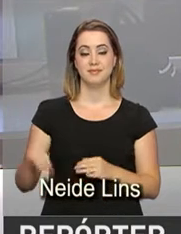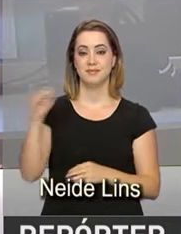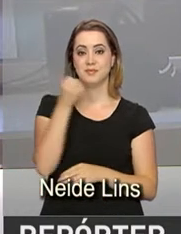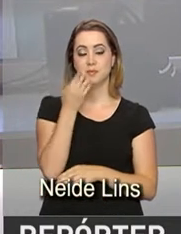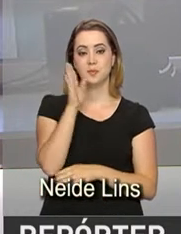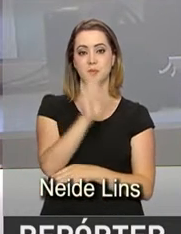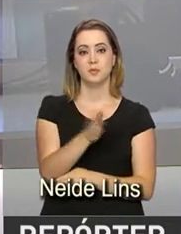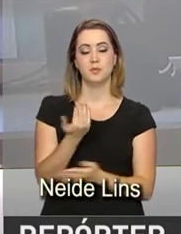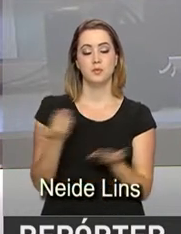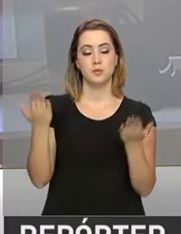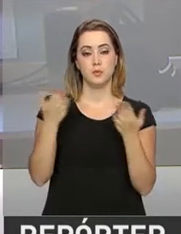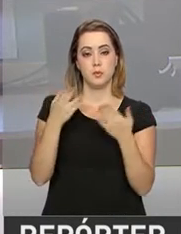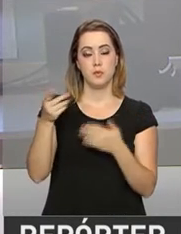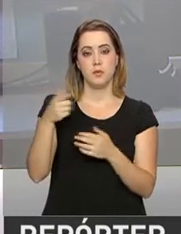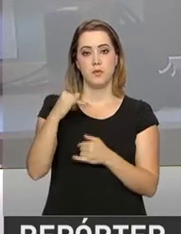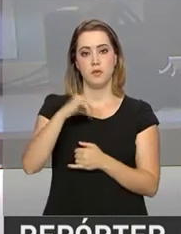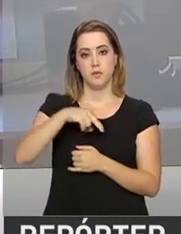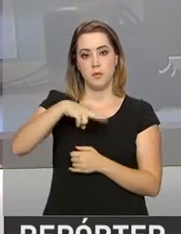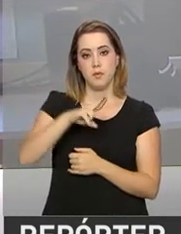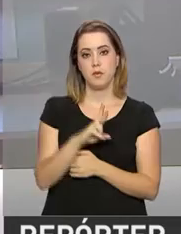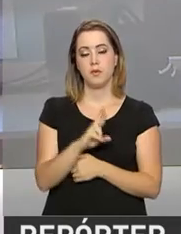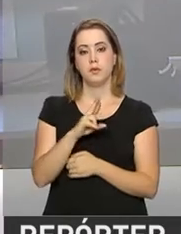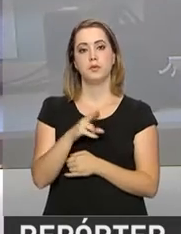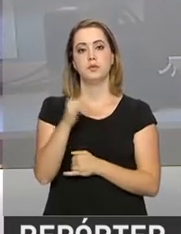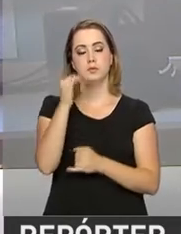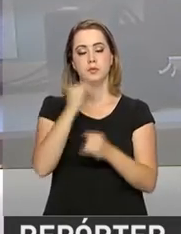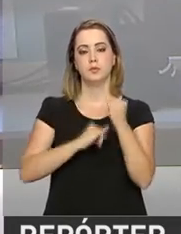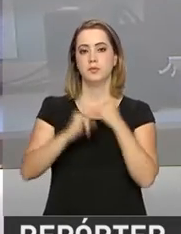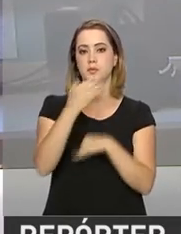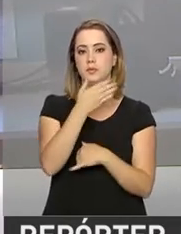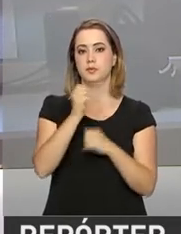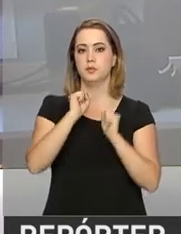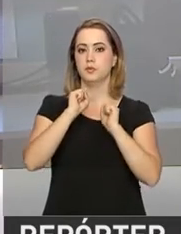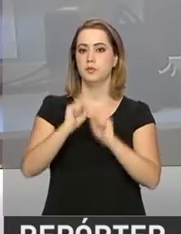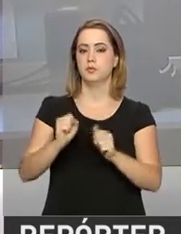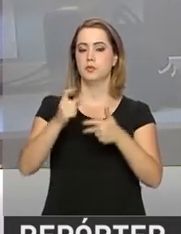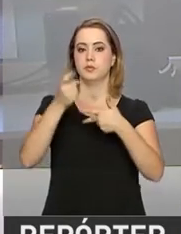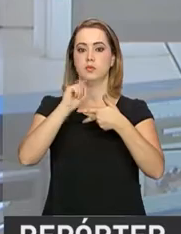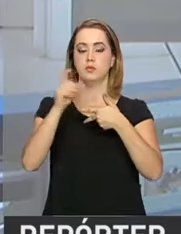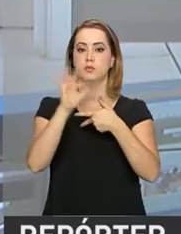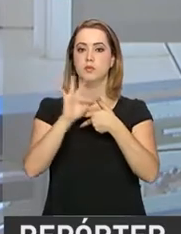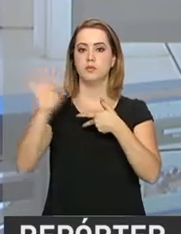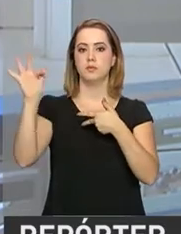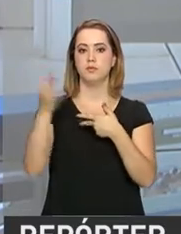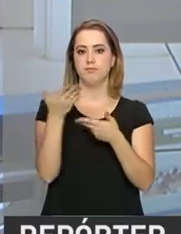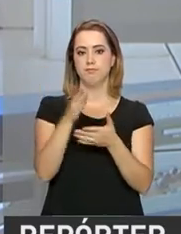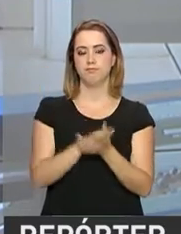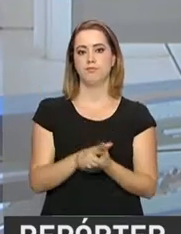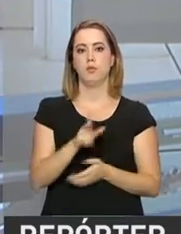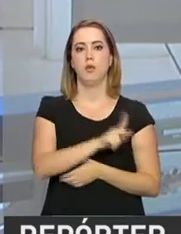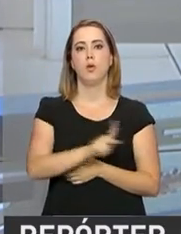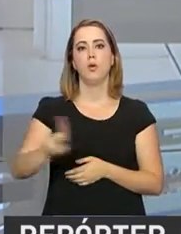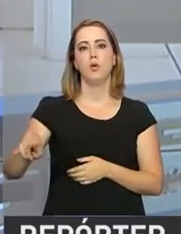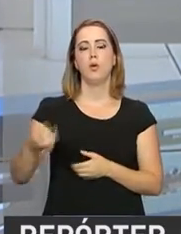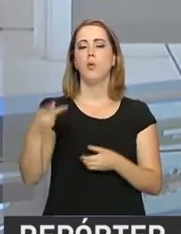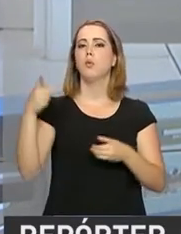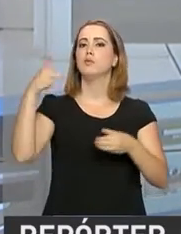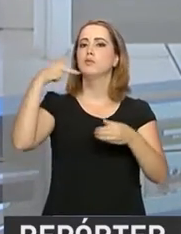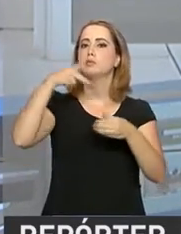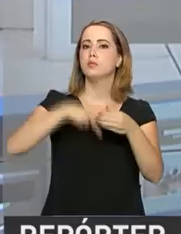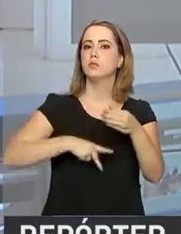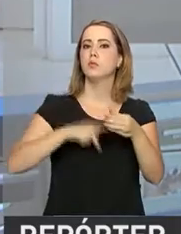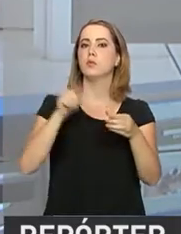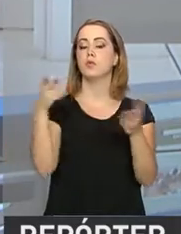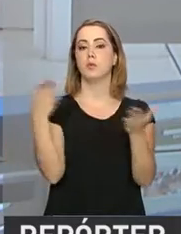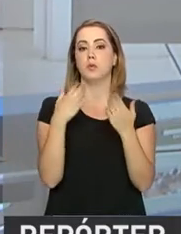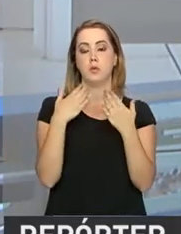Olá, boa tarde. Estamos de volta com o repórter NBR e as notícias do Poder Executivo Federal. O presidente da Petrobras, Pedro Parente,